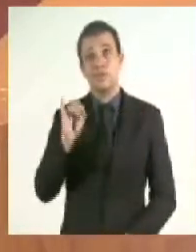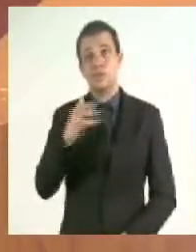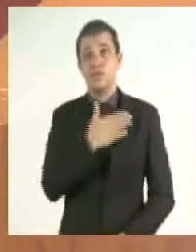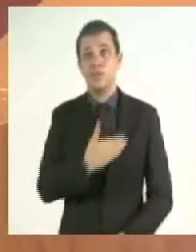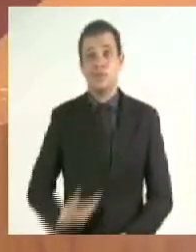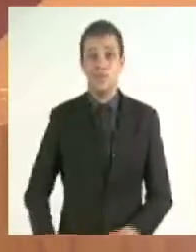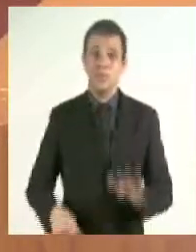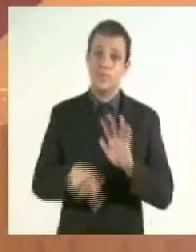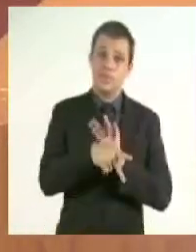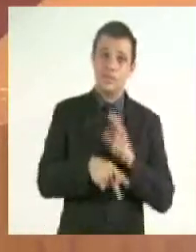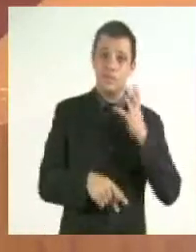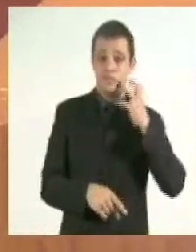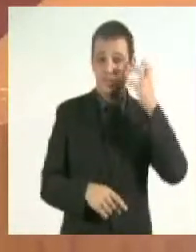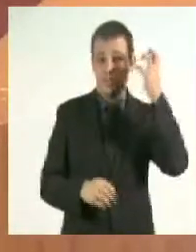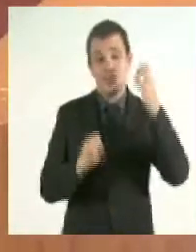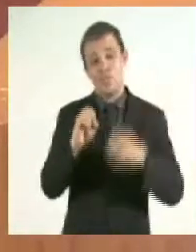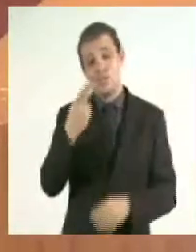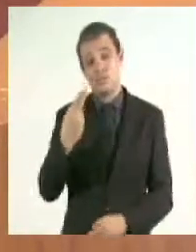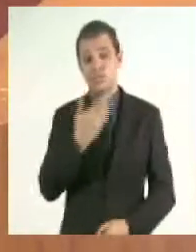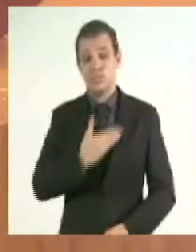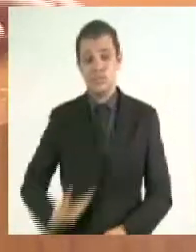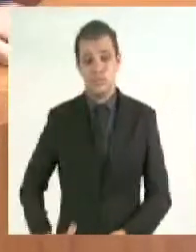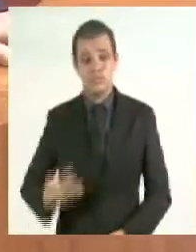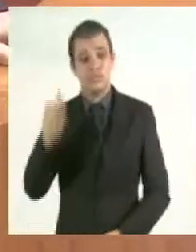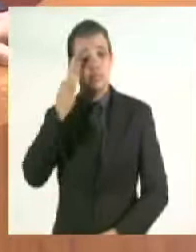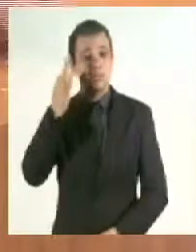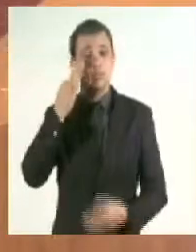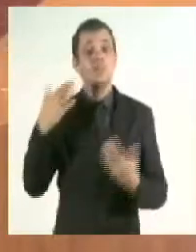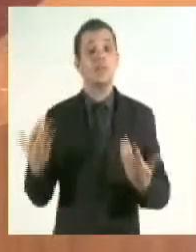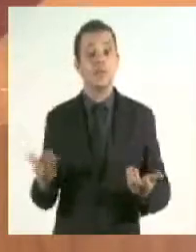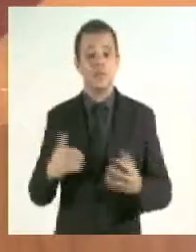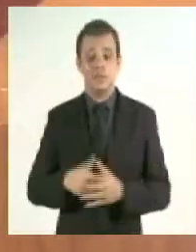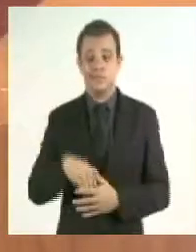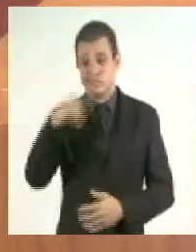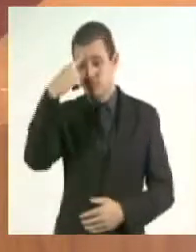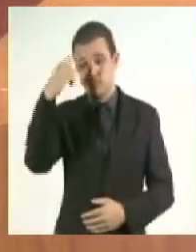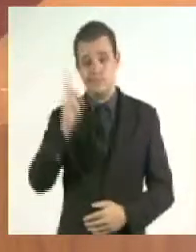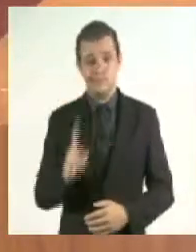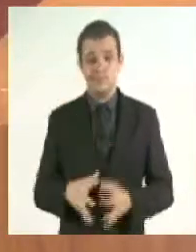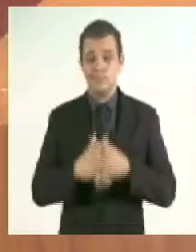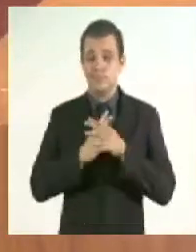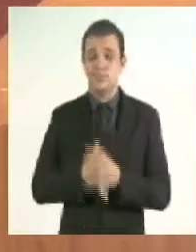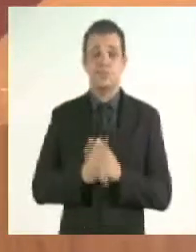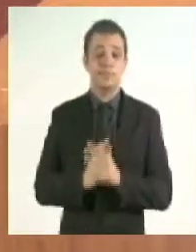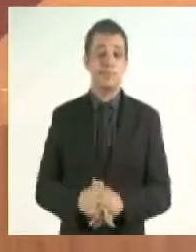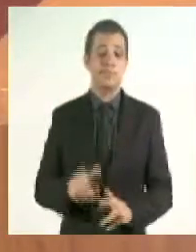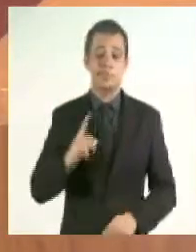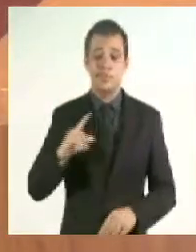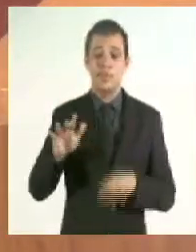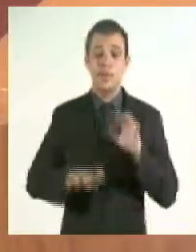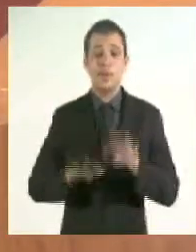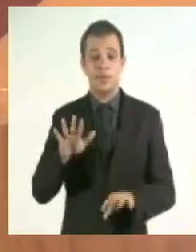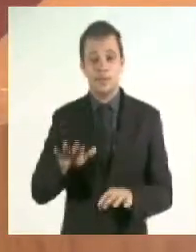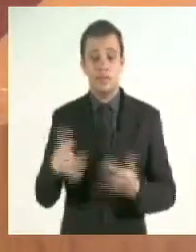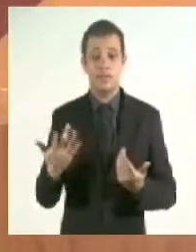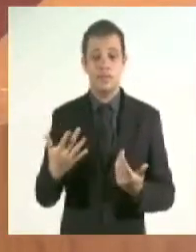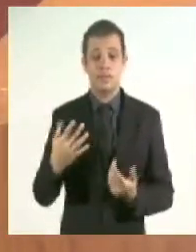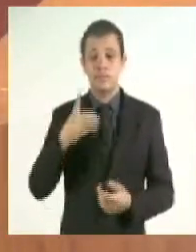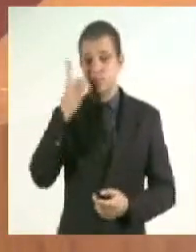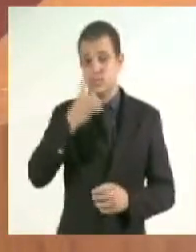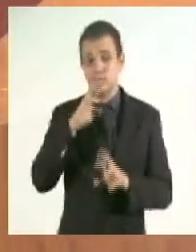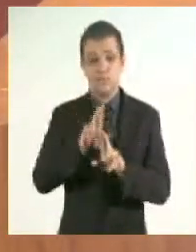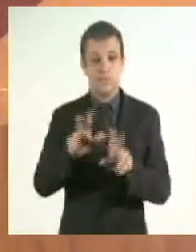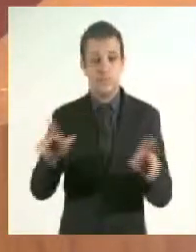governadora Rosiana Sarney ou se é governado pelo governador Flávio Dino. Eu ainda estou confuso. E muitas vezes, muitos deputados do próprio governo estão